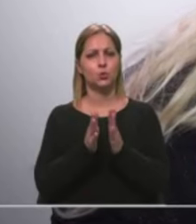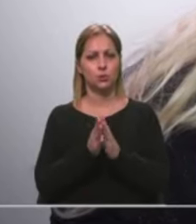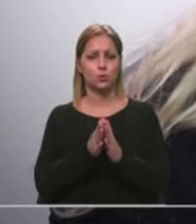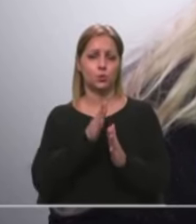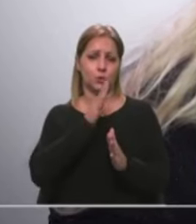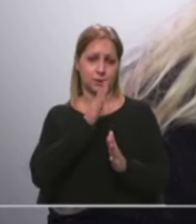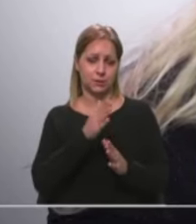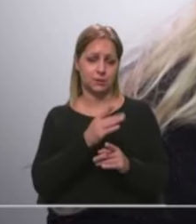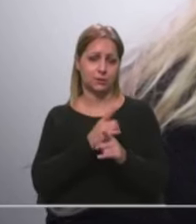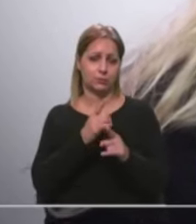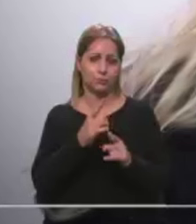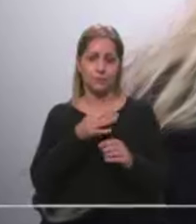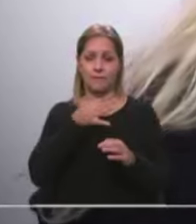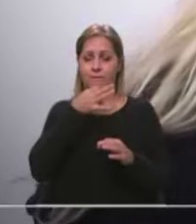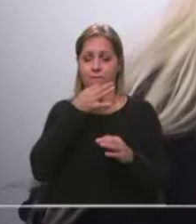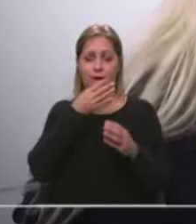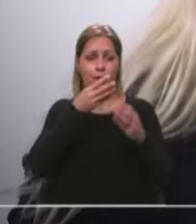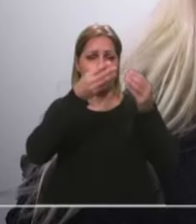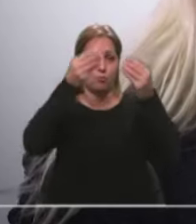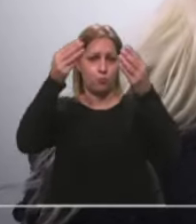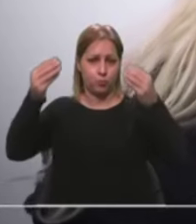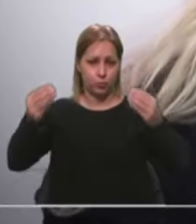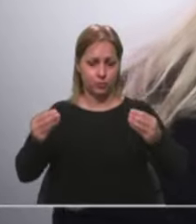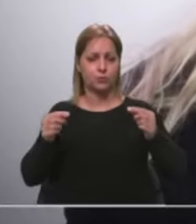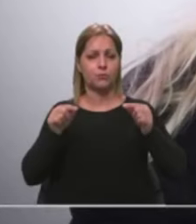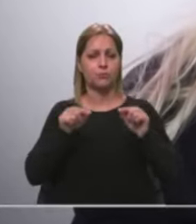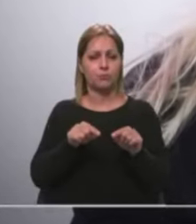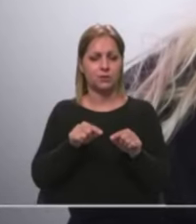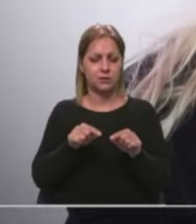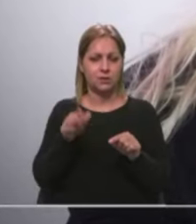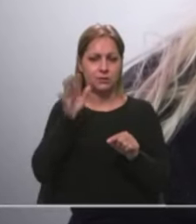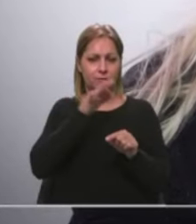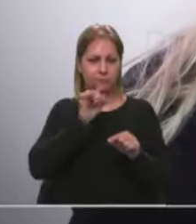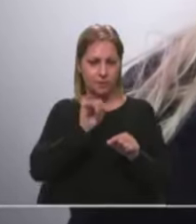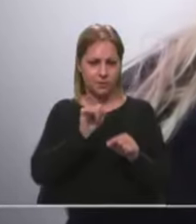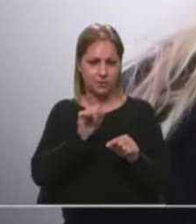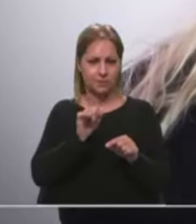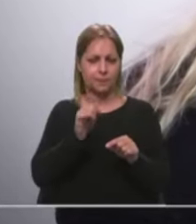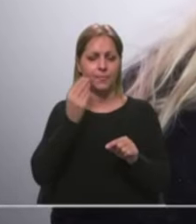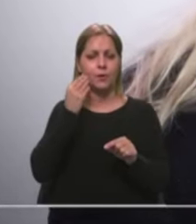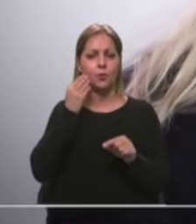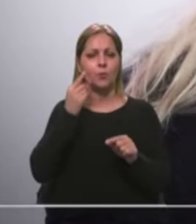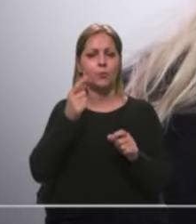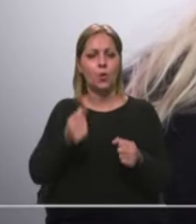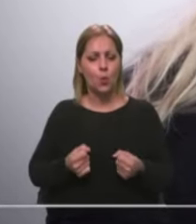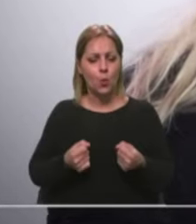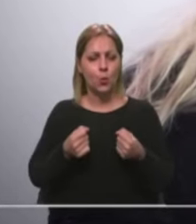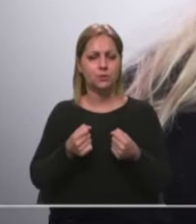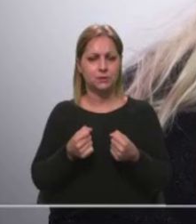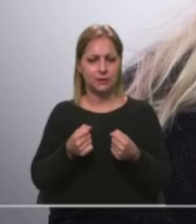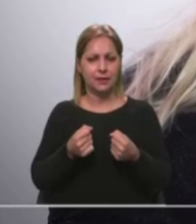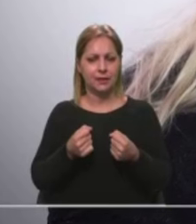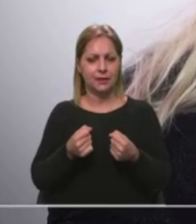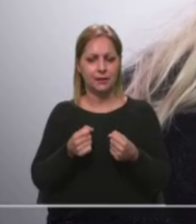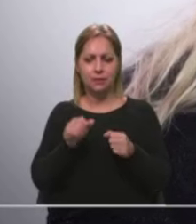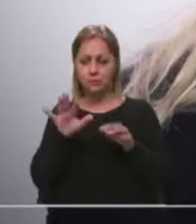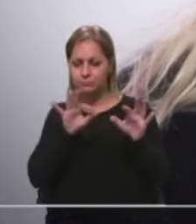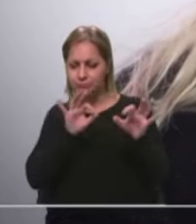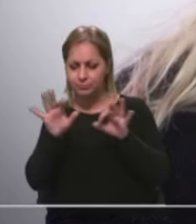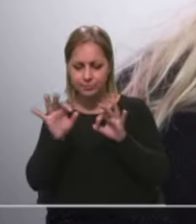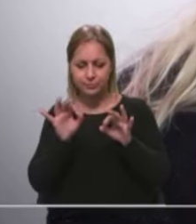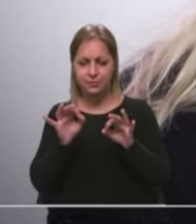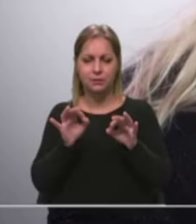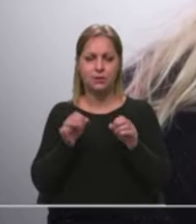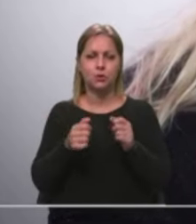porque fala-se de tanta coisa como é que vocês família conseguem filtrar todas as